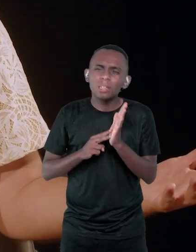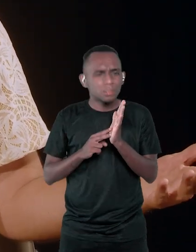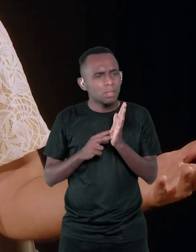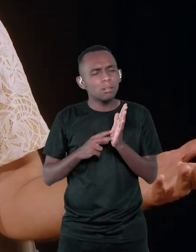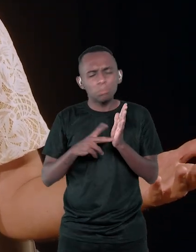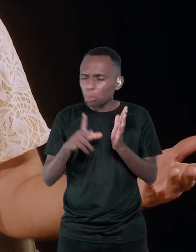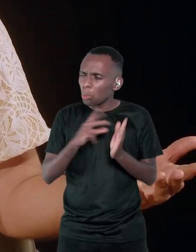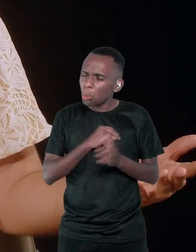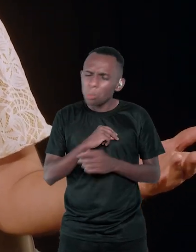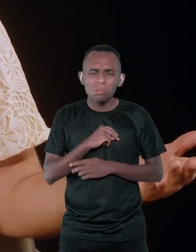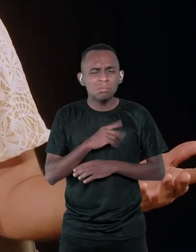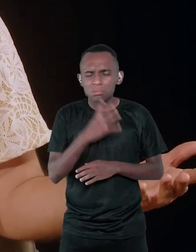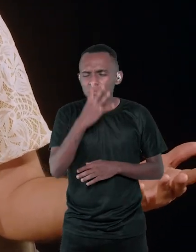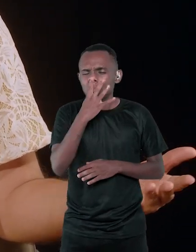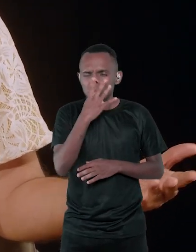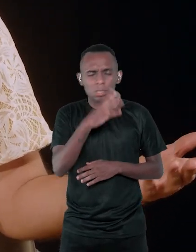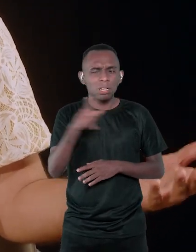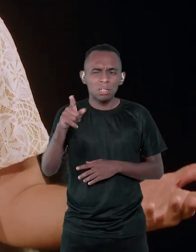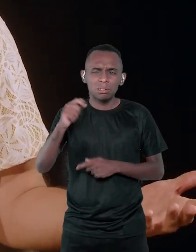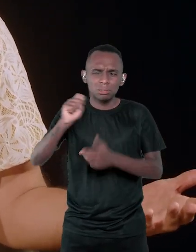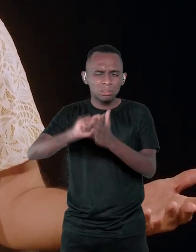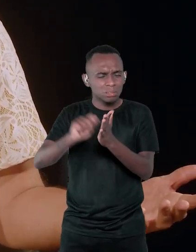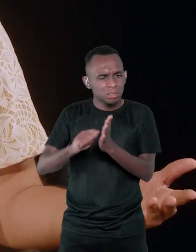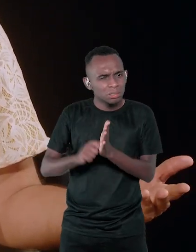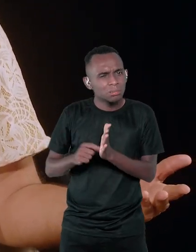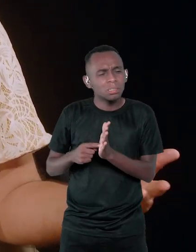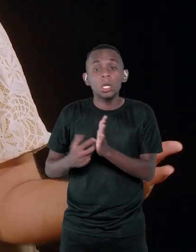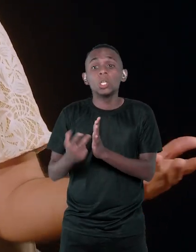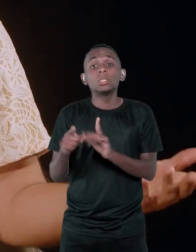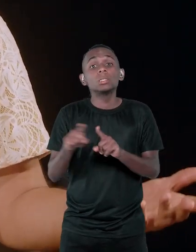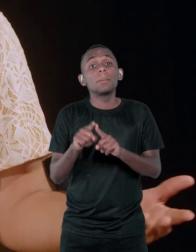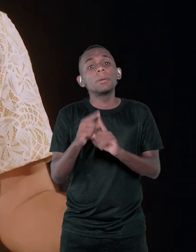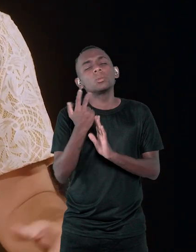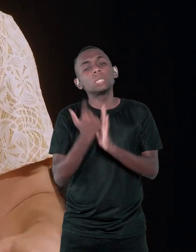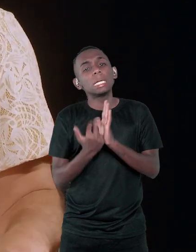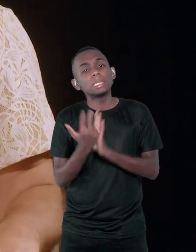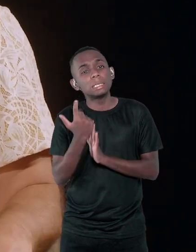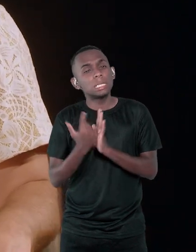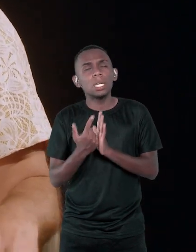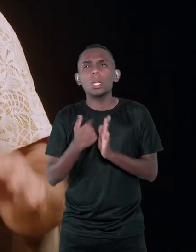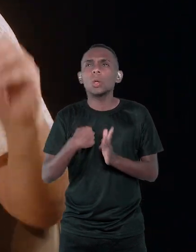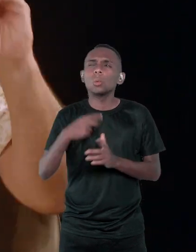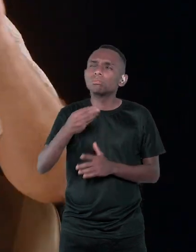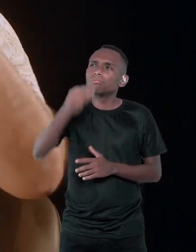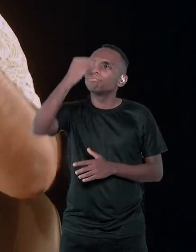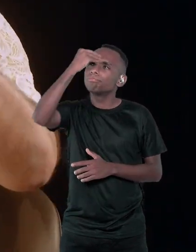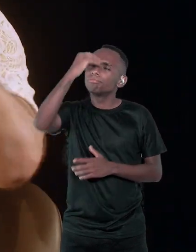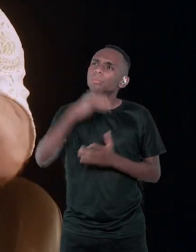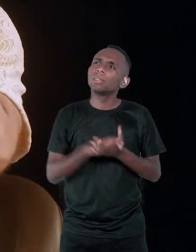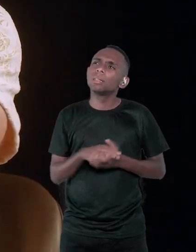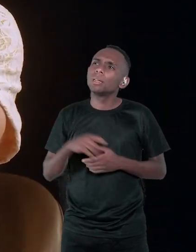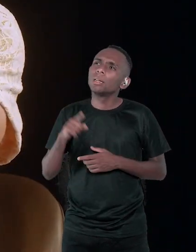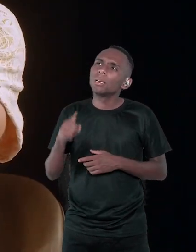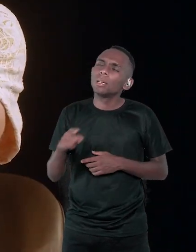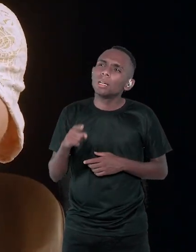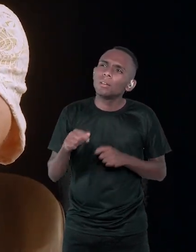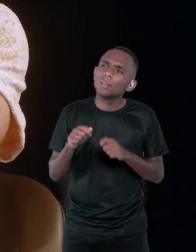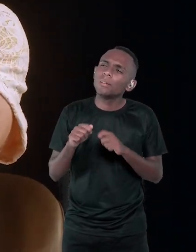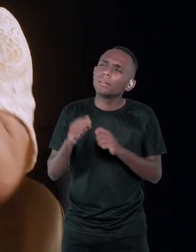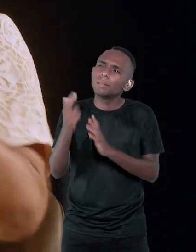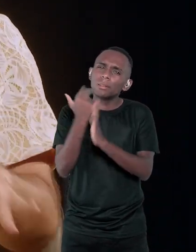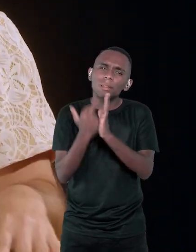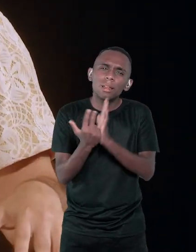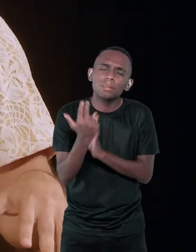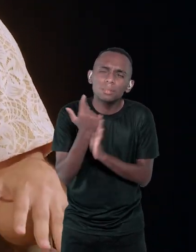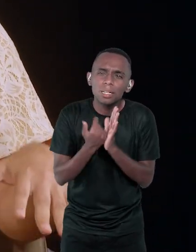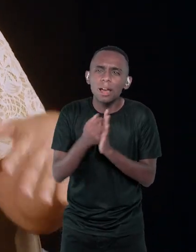das palavras, e não tão mestre do desenho, mas eu nunca esqueço, o Milor fazia passarinho com dente. Lembra disso, os